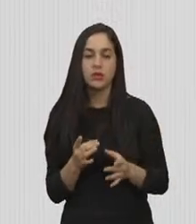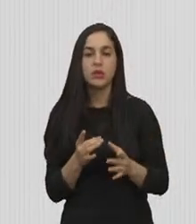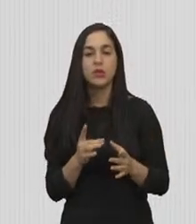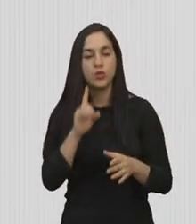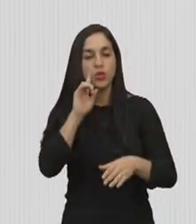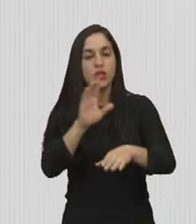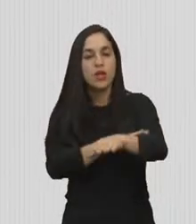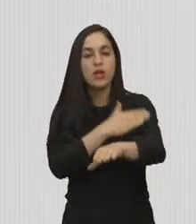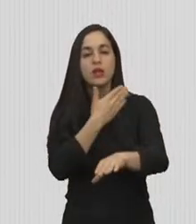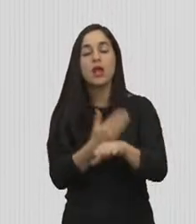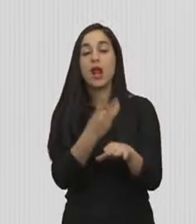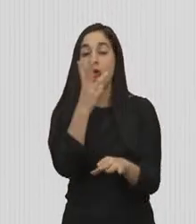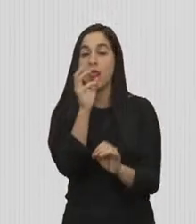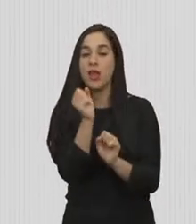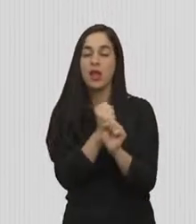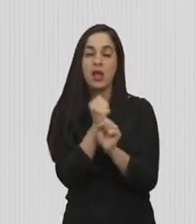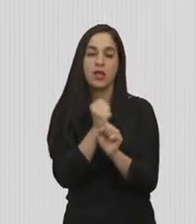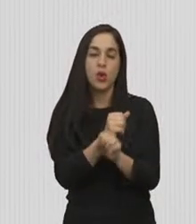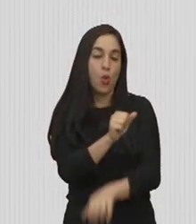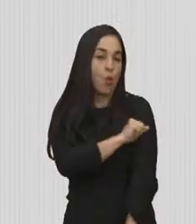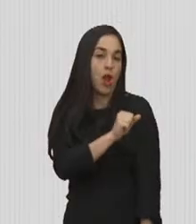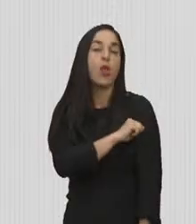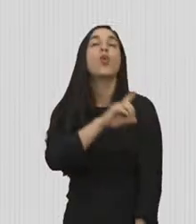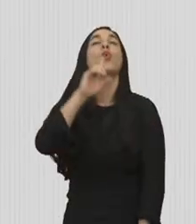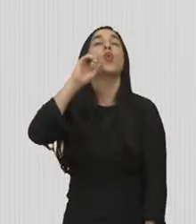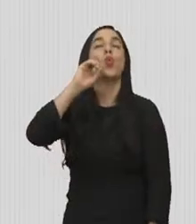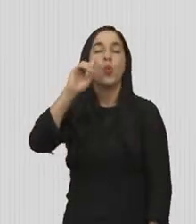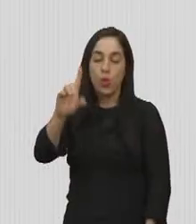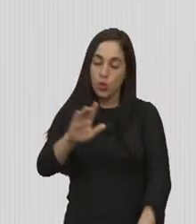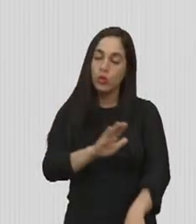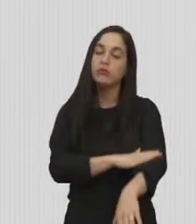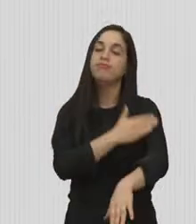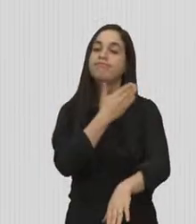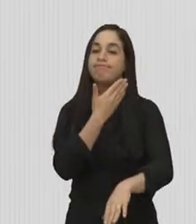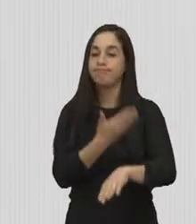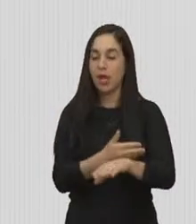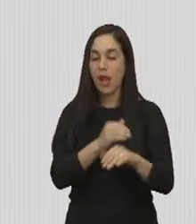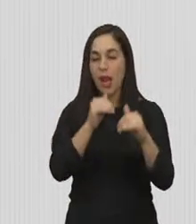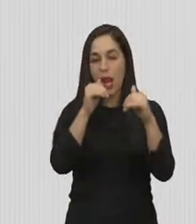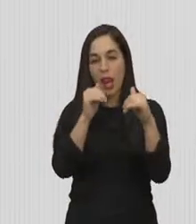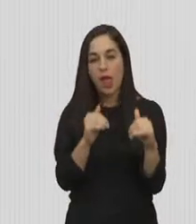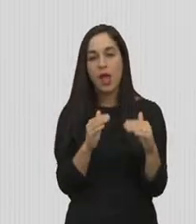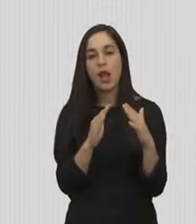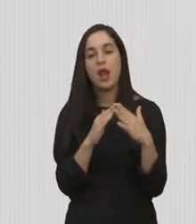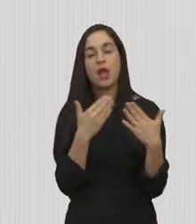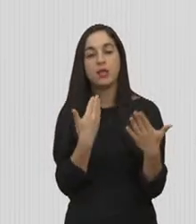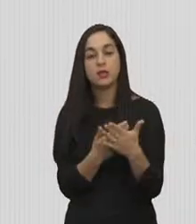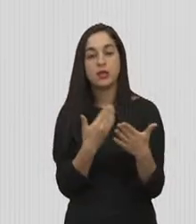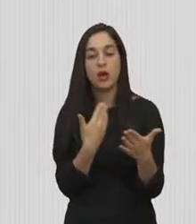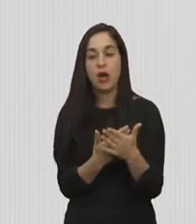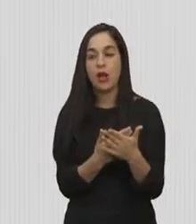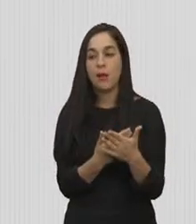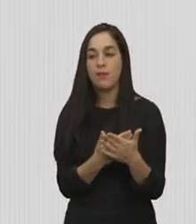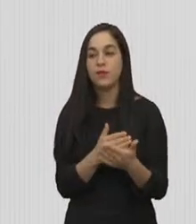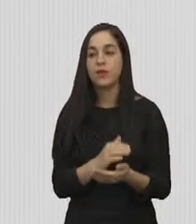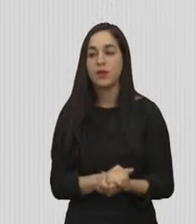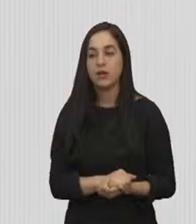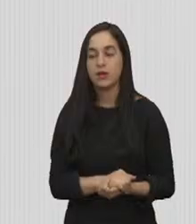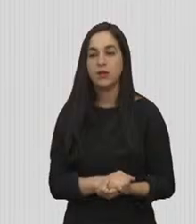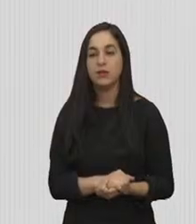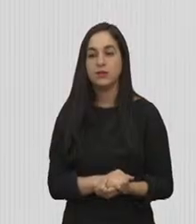agora. E o aluno fica o dia inteiro na escola. E o tecnólogo em desenvolvimento de sistemas, de 3